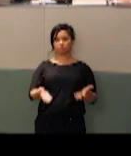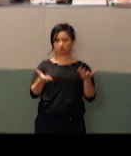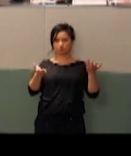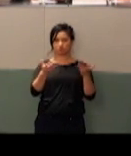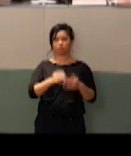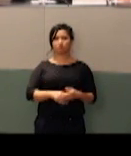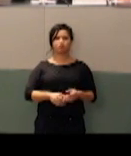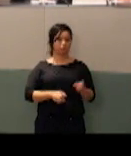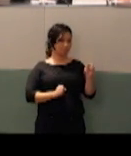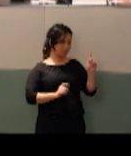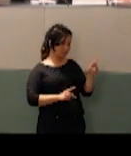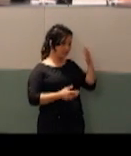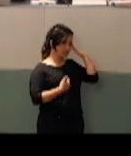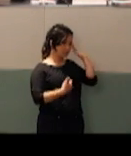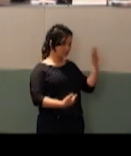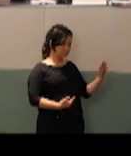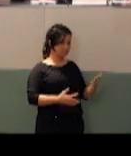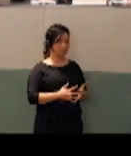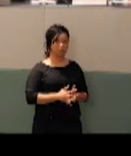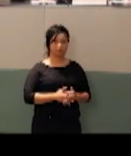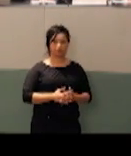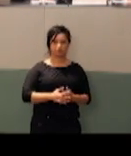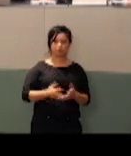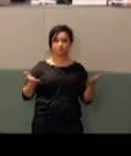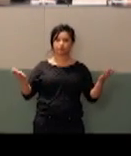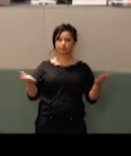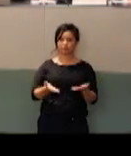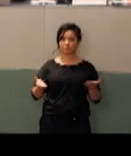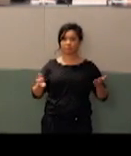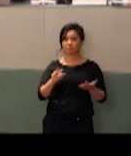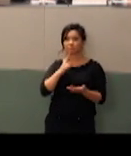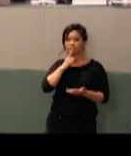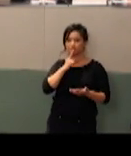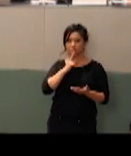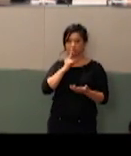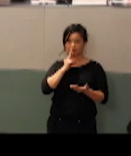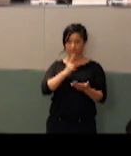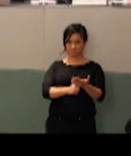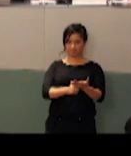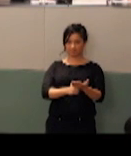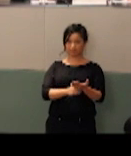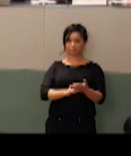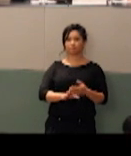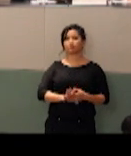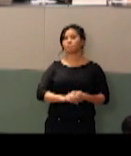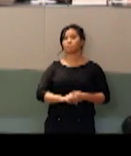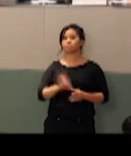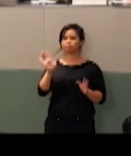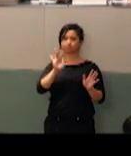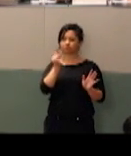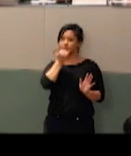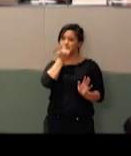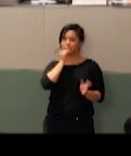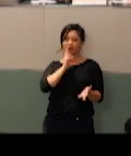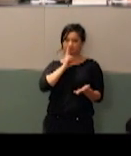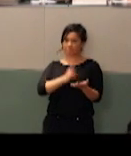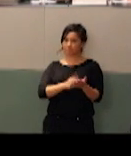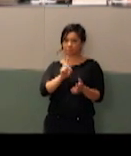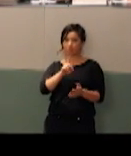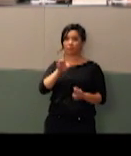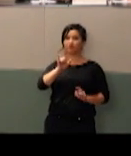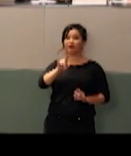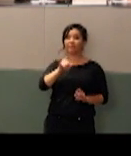obrigada, candidato. O próximo candidato a responder sobre esse tema, a comentar, perdão, é